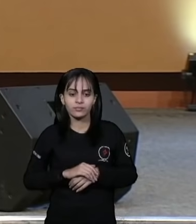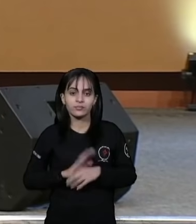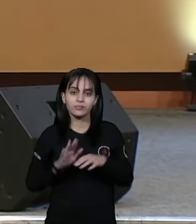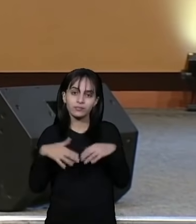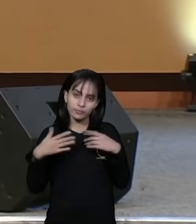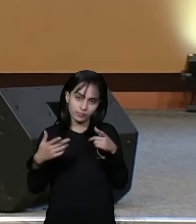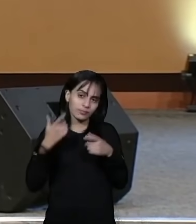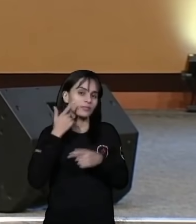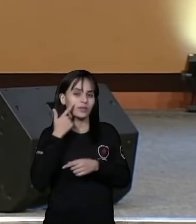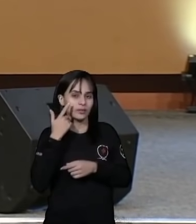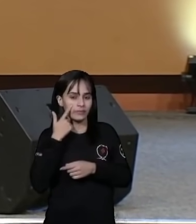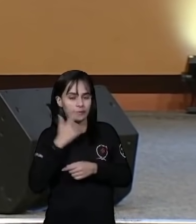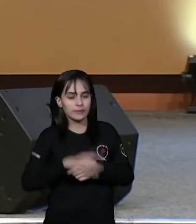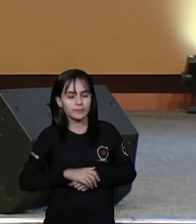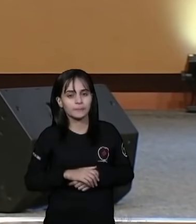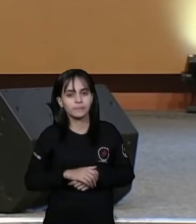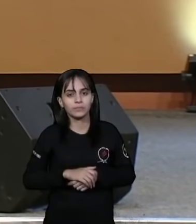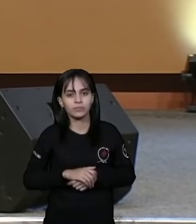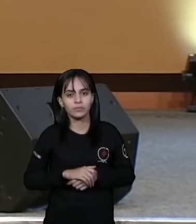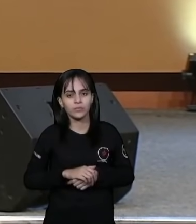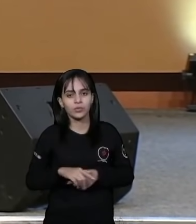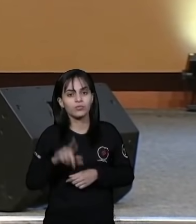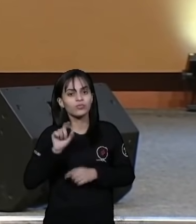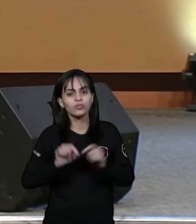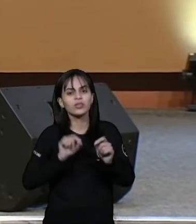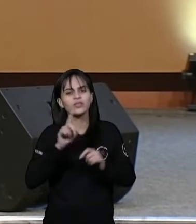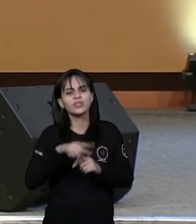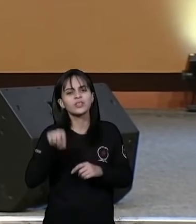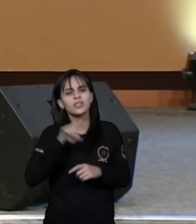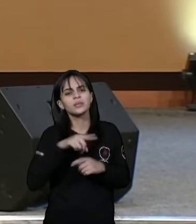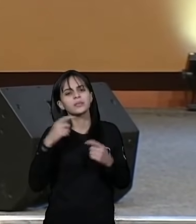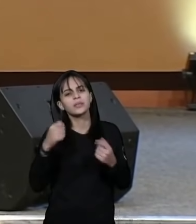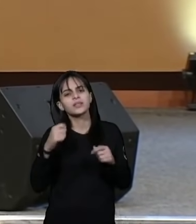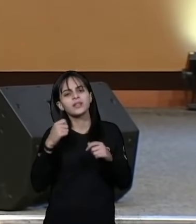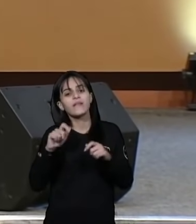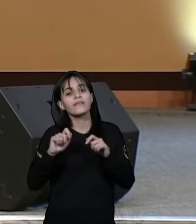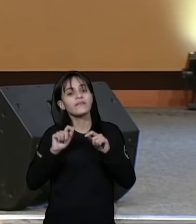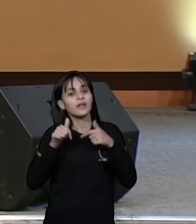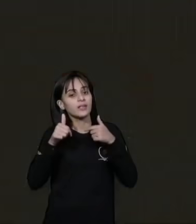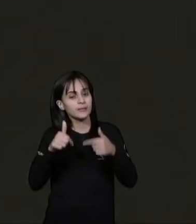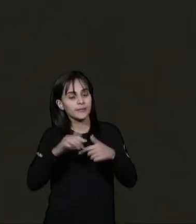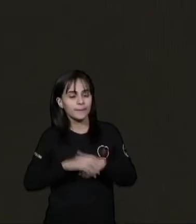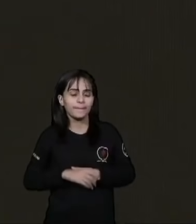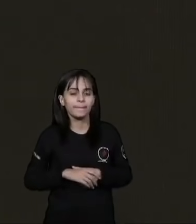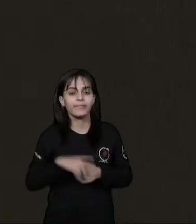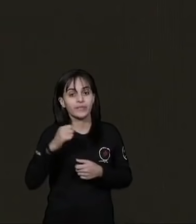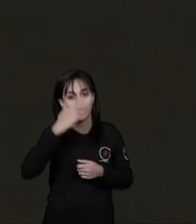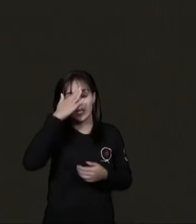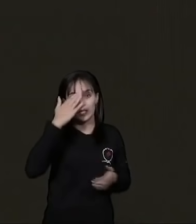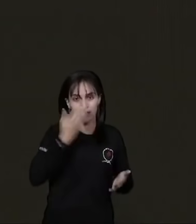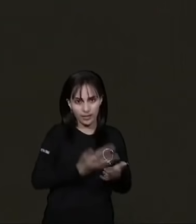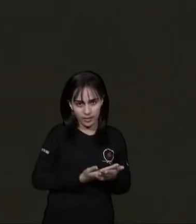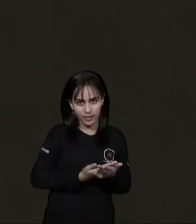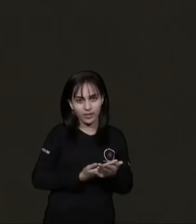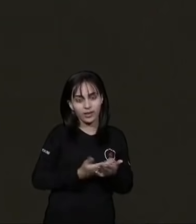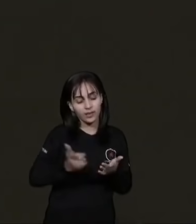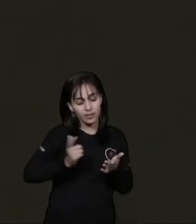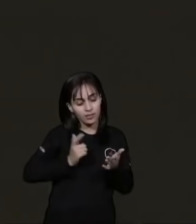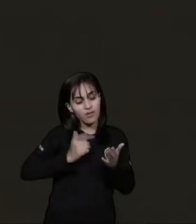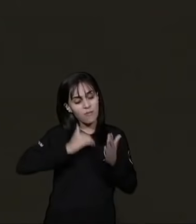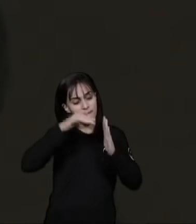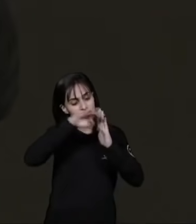bom Então veja e o que você tem que fazer para receber as promessas de Deus Tem que crer submeter aos